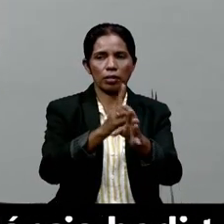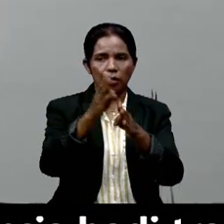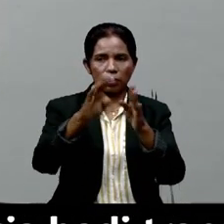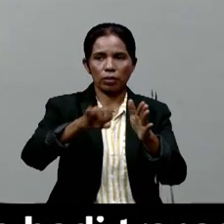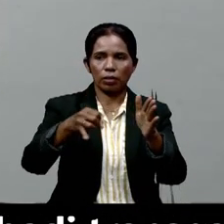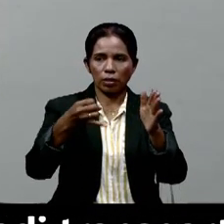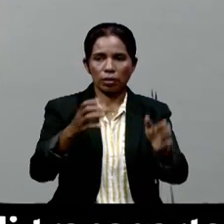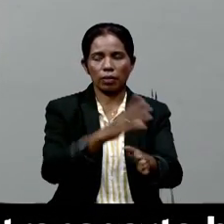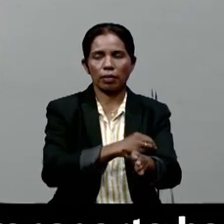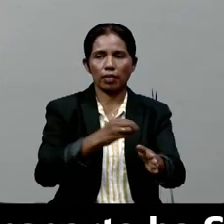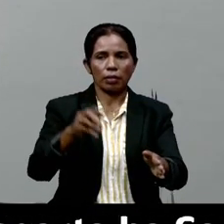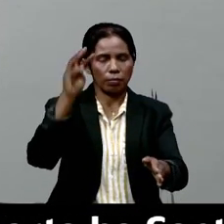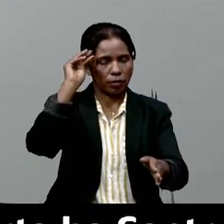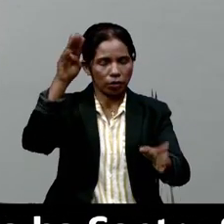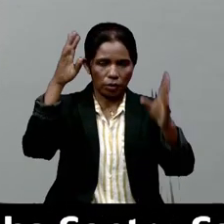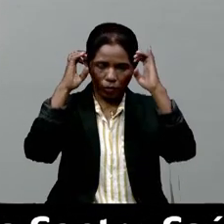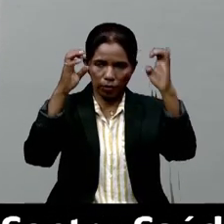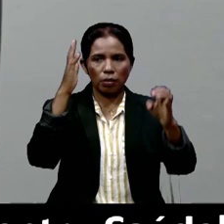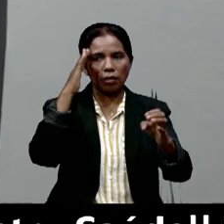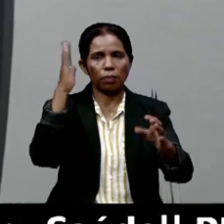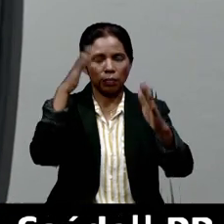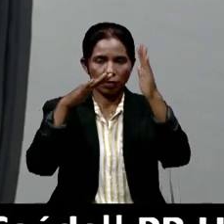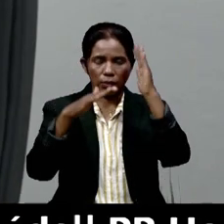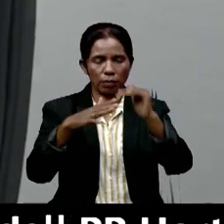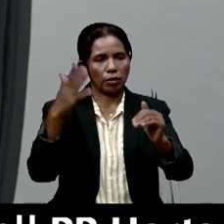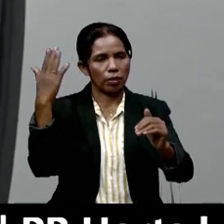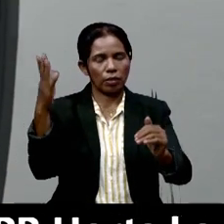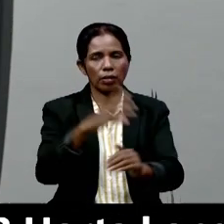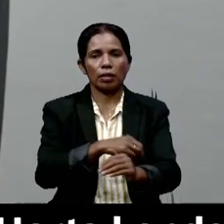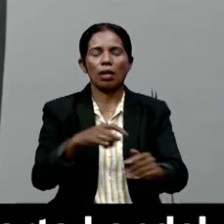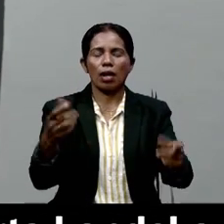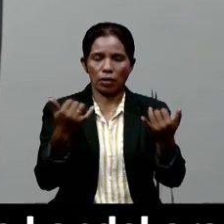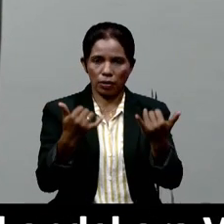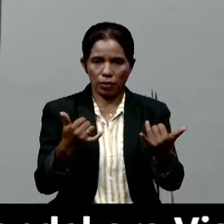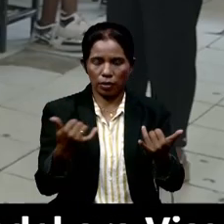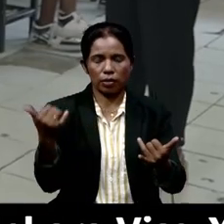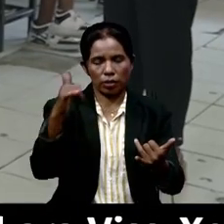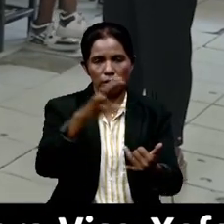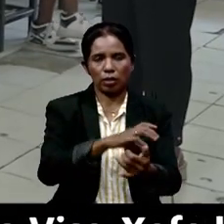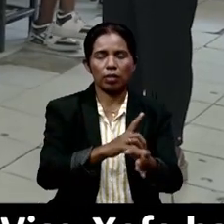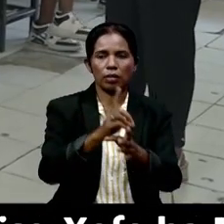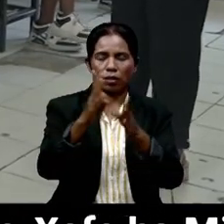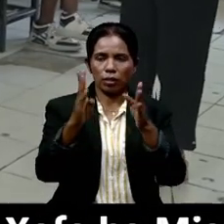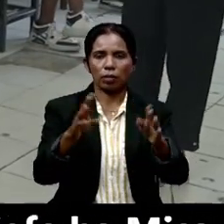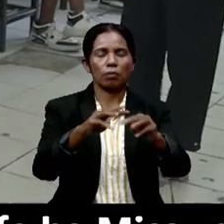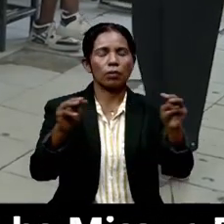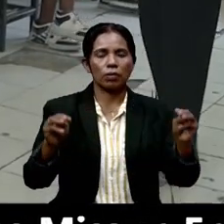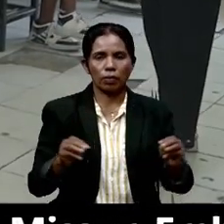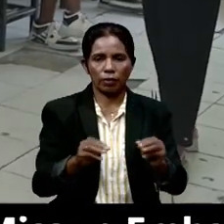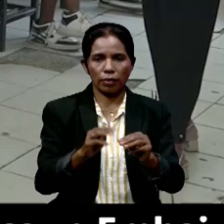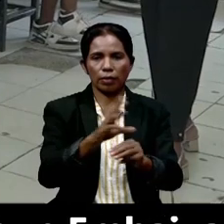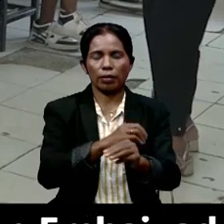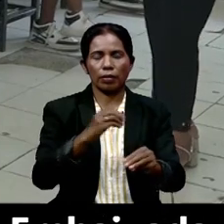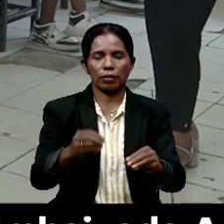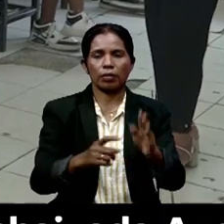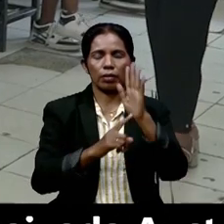no Técnico Vocacional Ministério da Educação reconhece problema né acontece duni no dadão né sira orientado na Diretor de Educação Município a tal atenção ou de